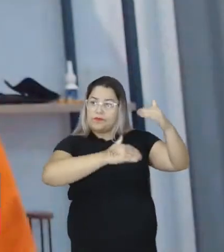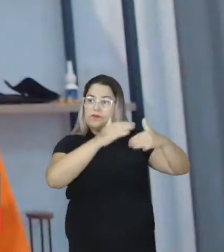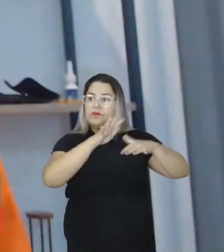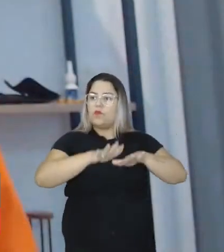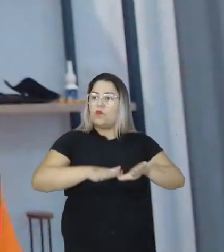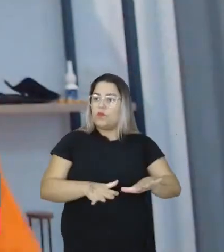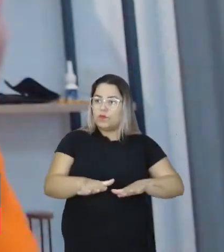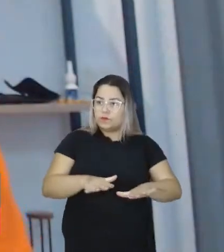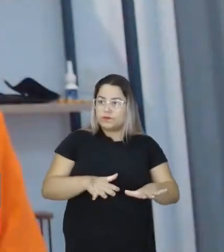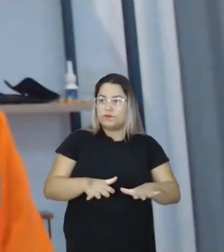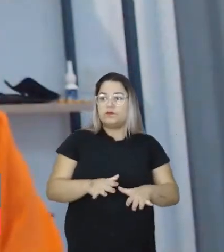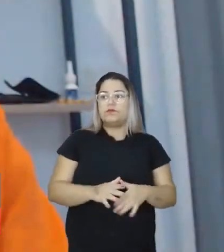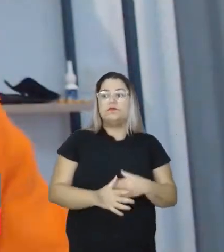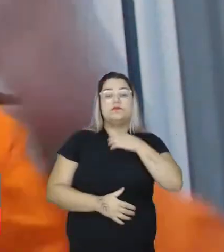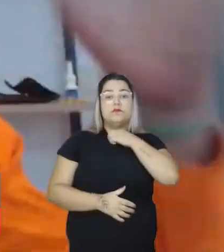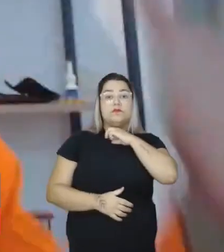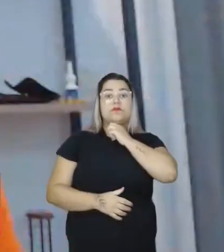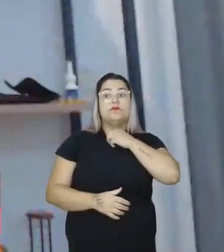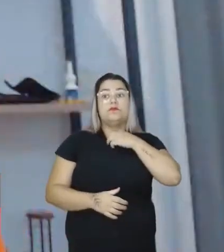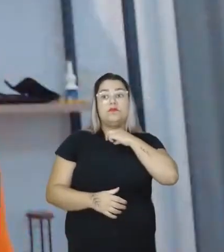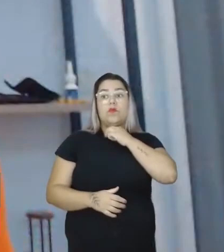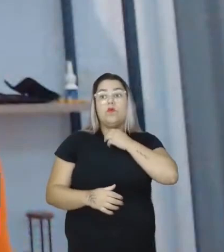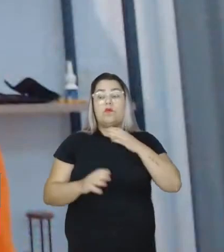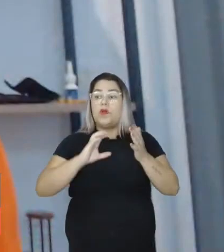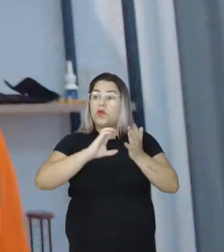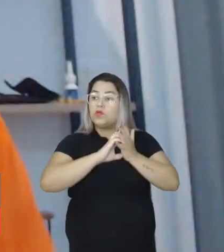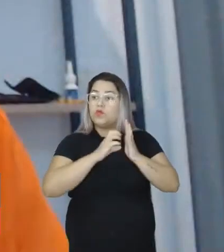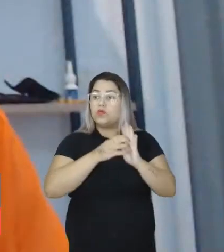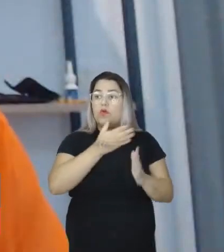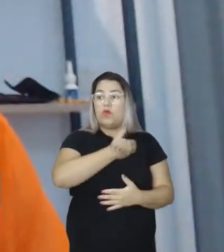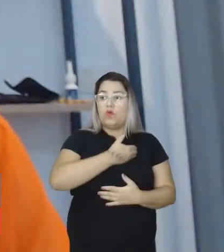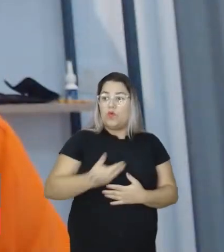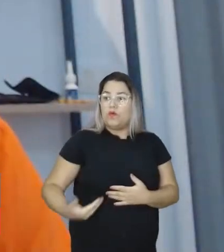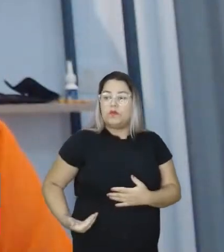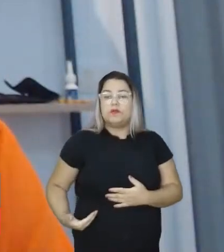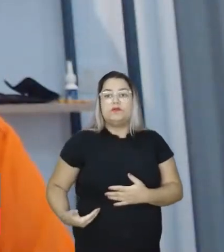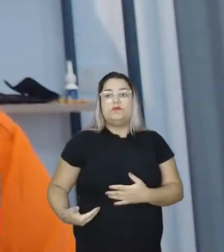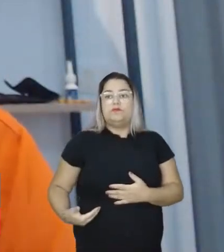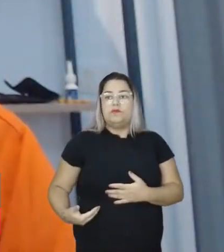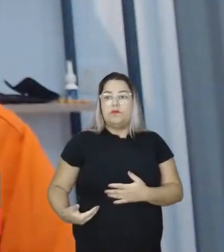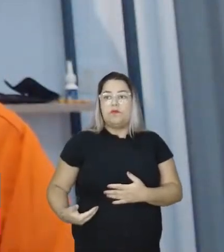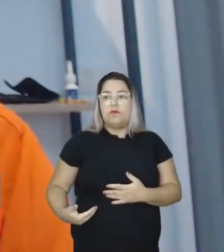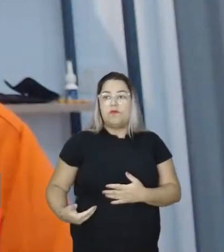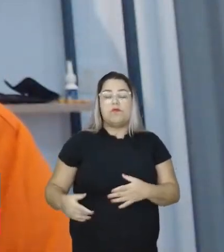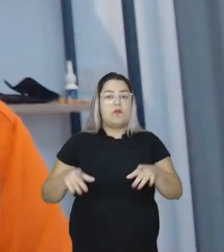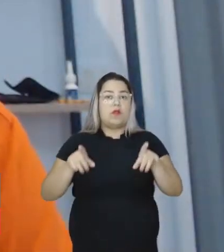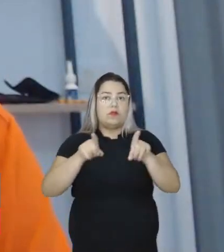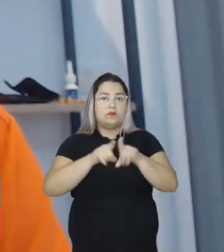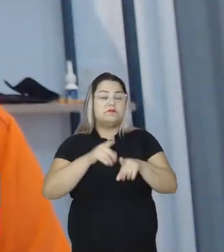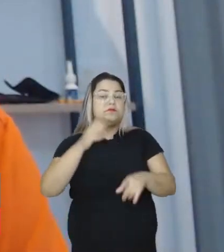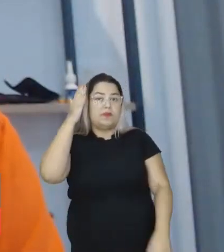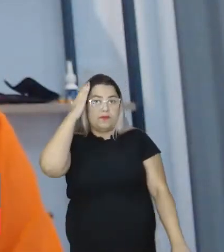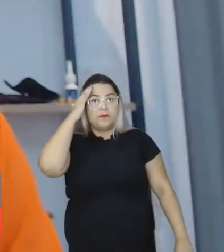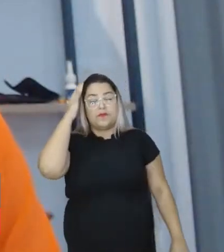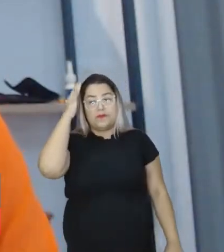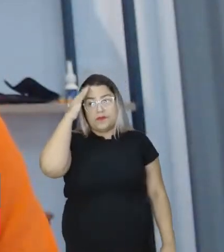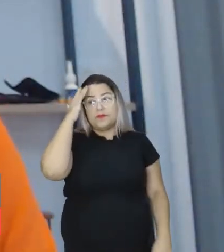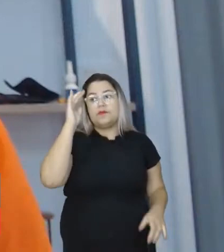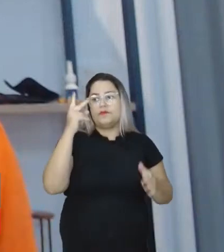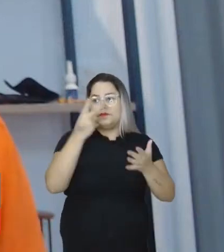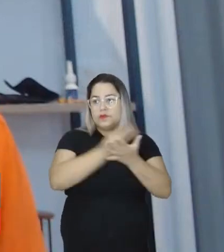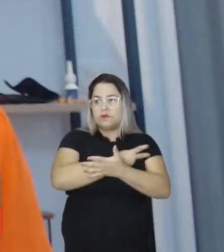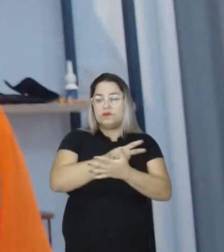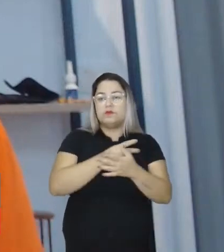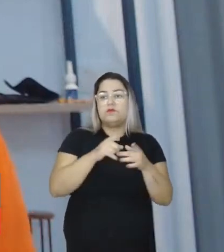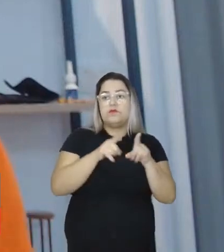movimentos sociais, o partido é o partido e o governo é o governo. O governo é um governo de ampla coalizão, a gente sabia que seria assim.